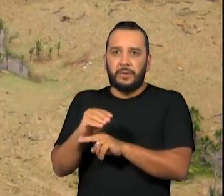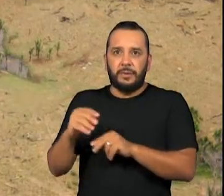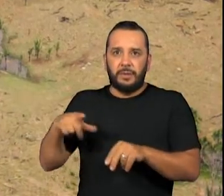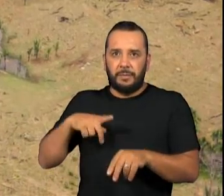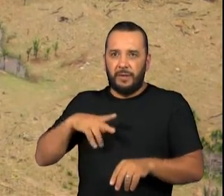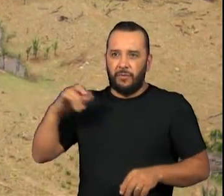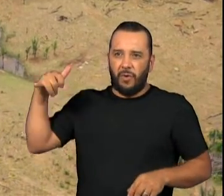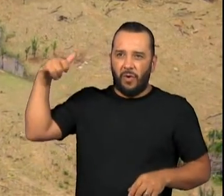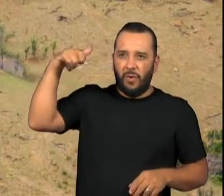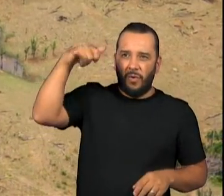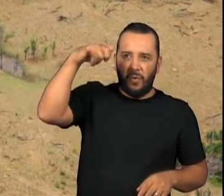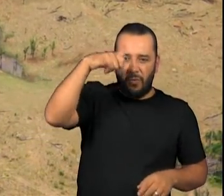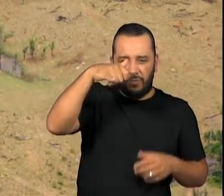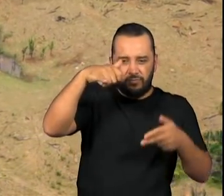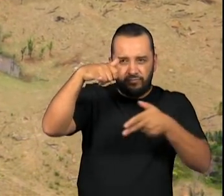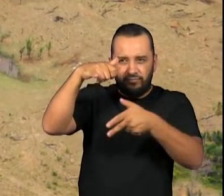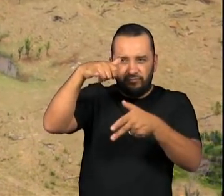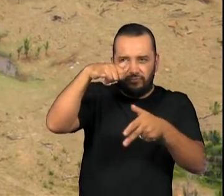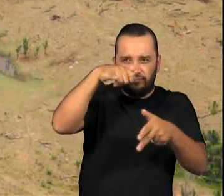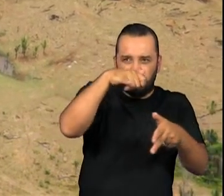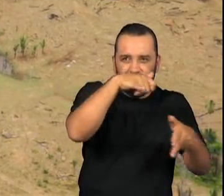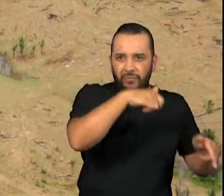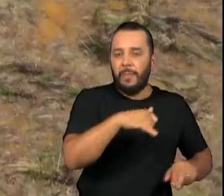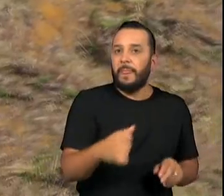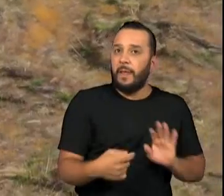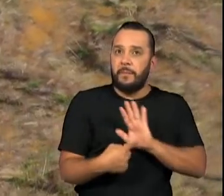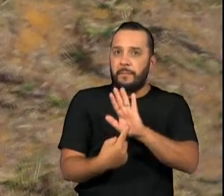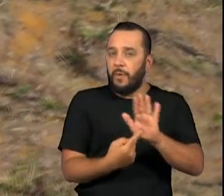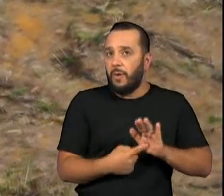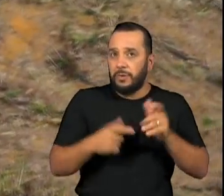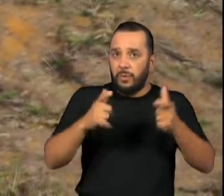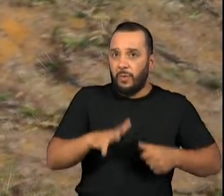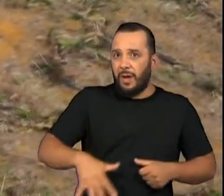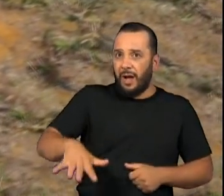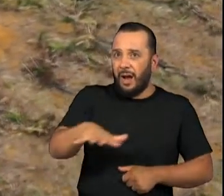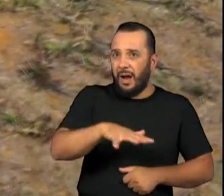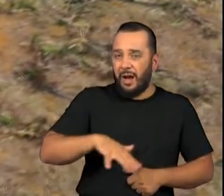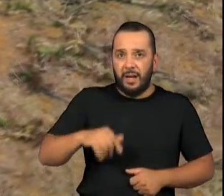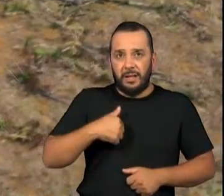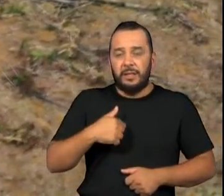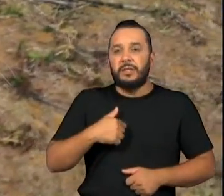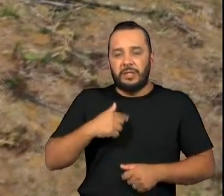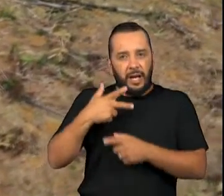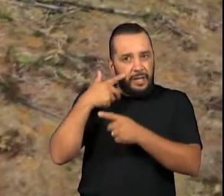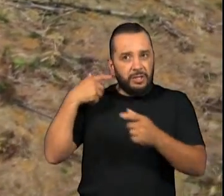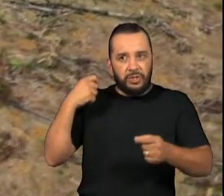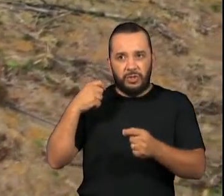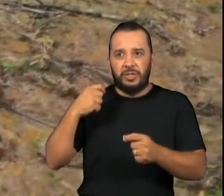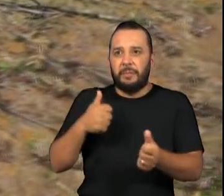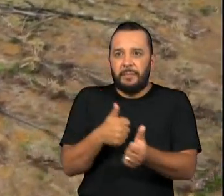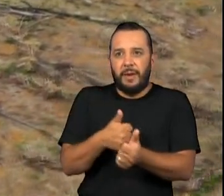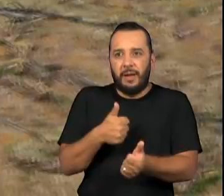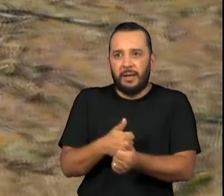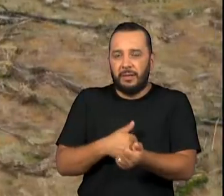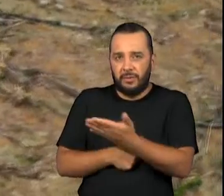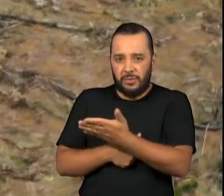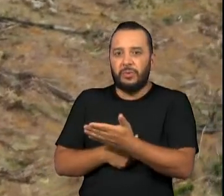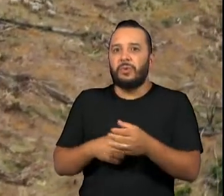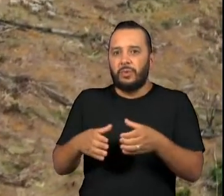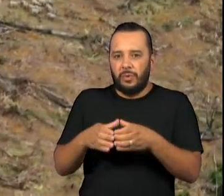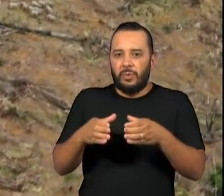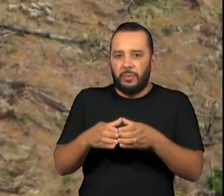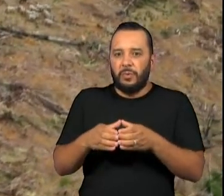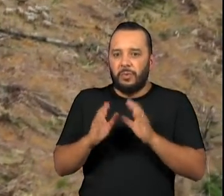sobrevoos mostram que o território dos Baita e Tamanduá, as duas únicas etnias piripicura em